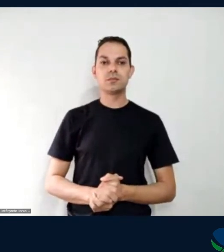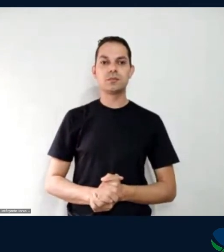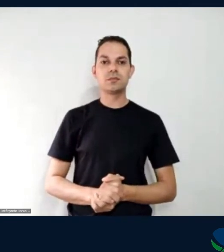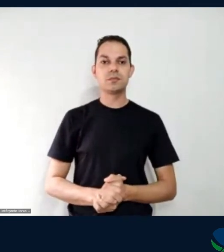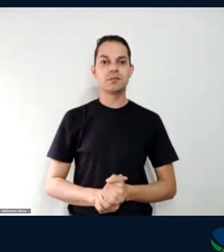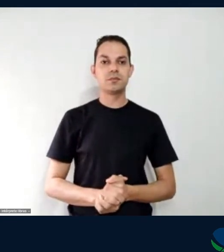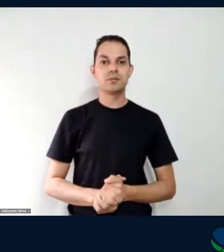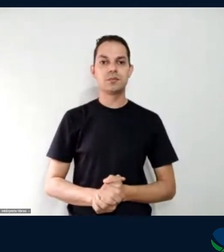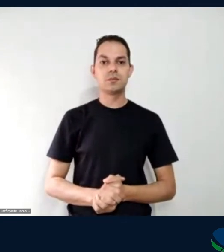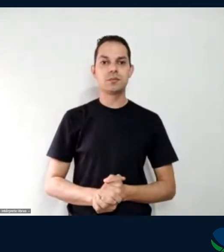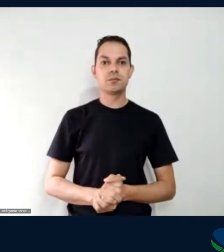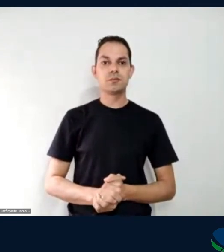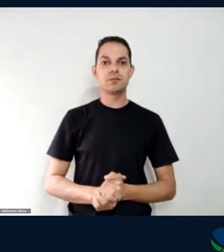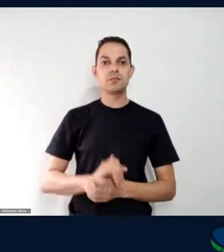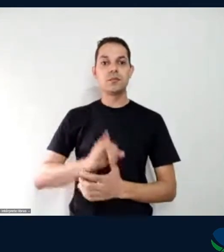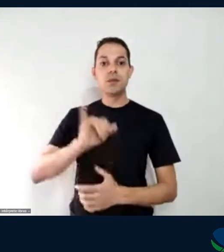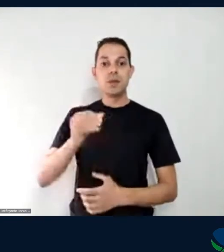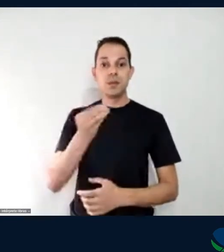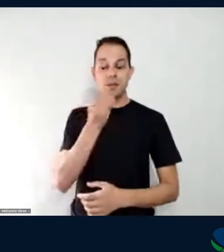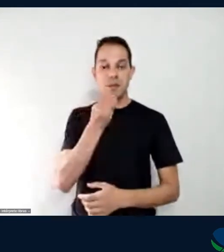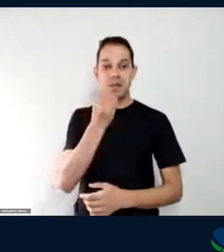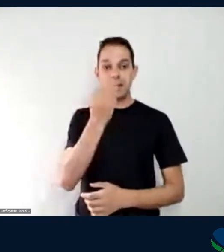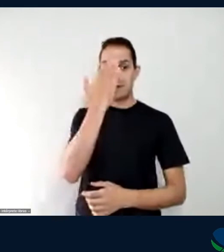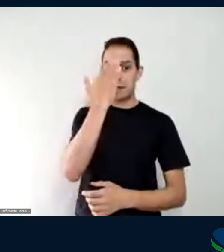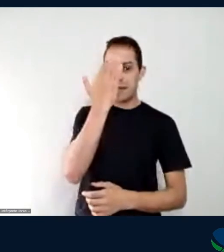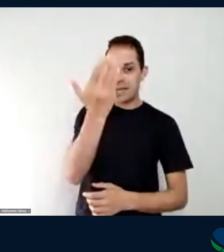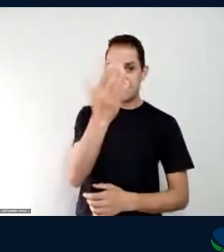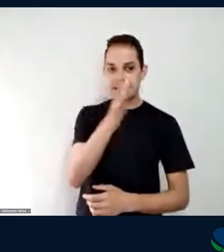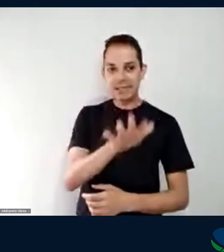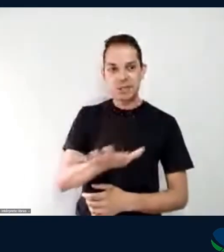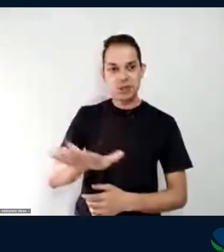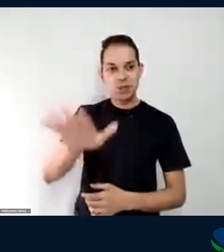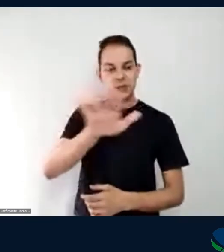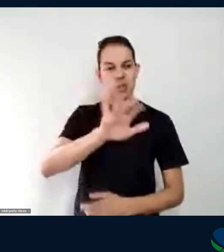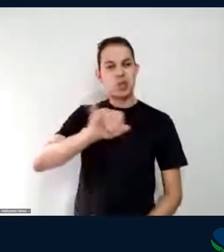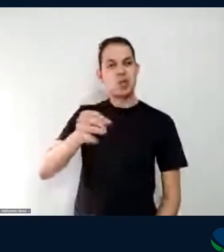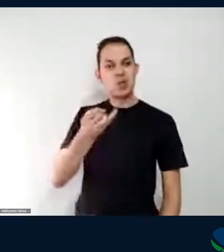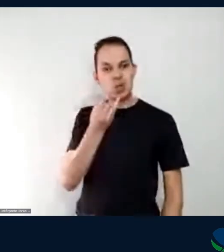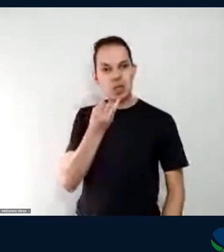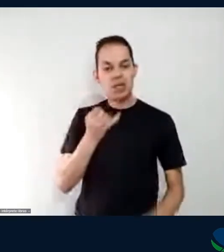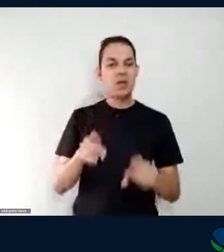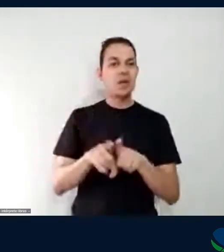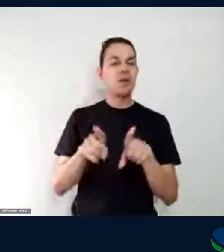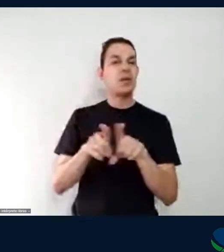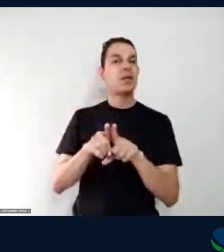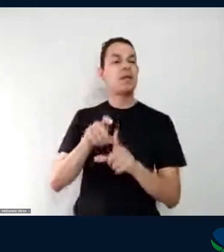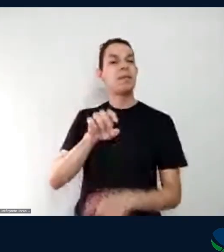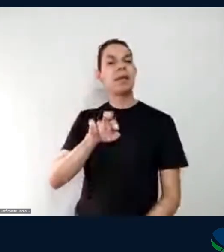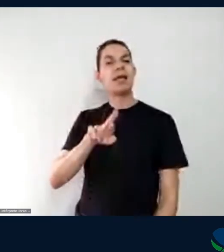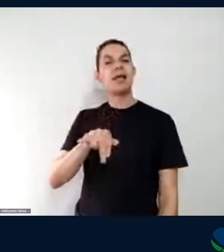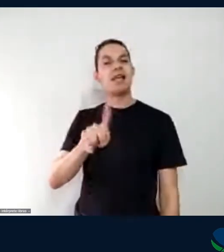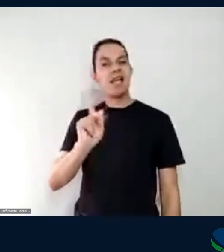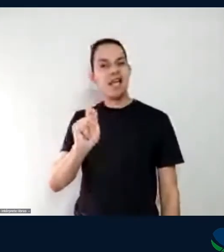vou aproveitar então para agradecer todo mundo, agradecer João, Érica, que estiveram aqui,